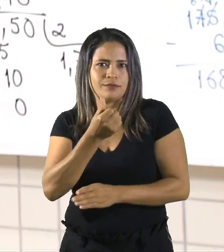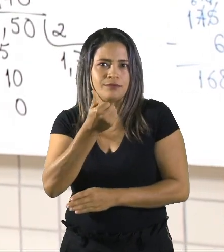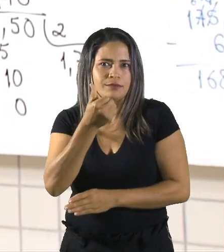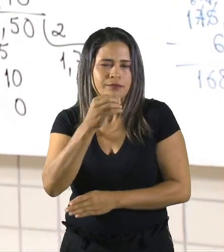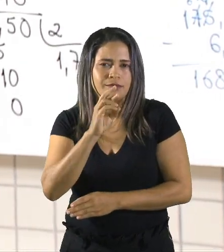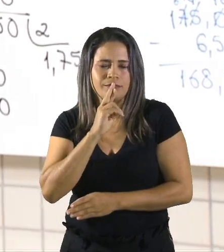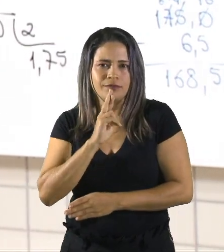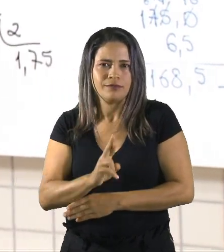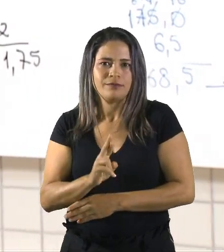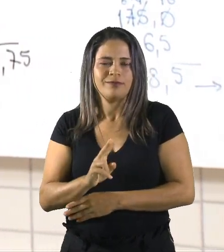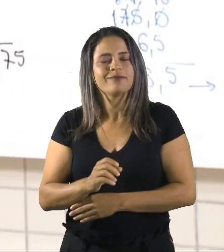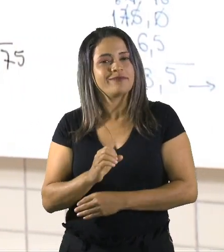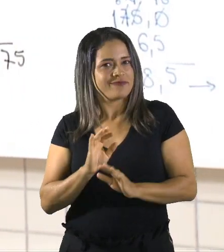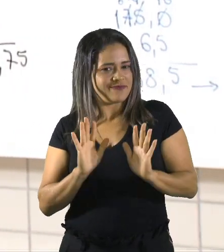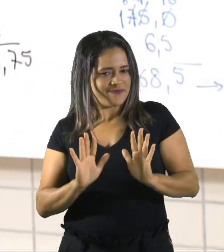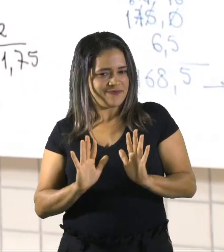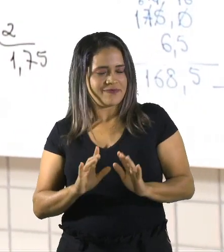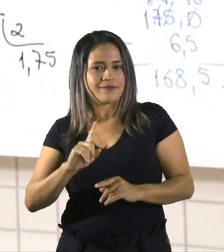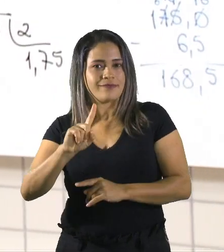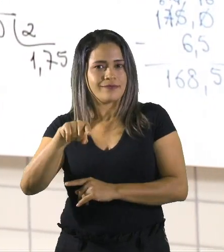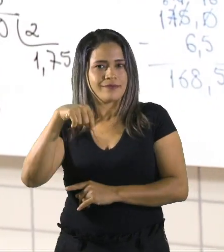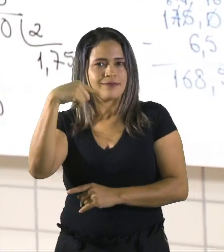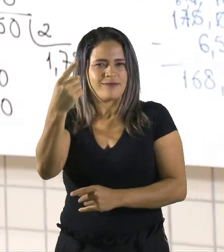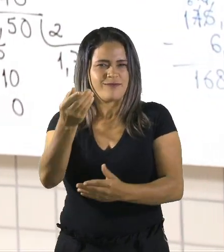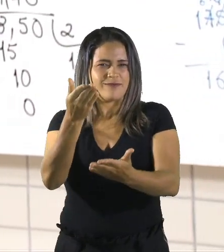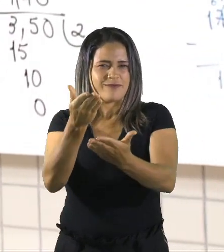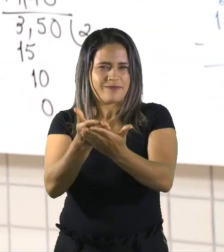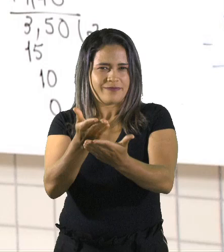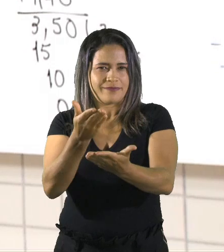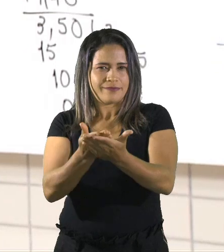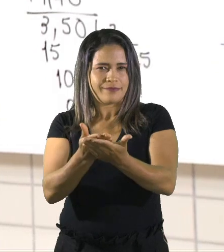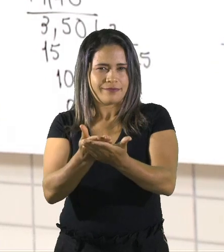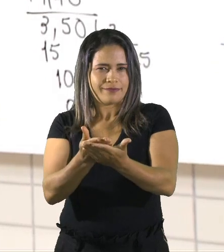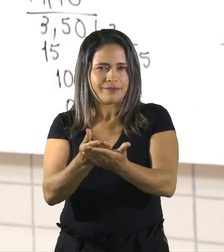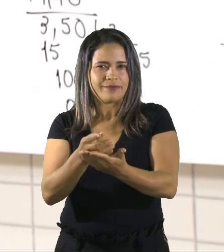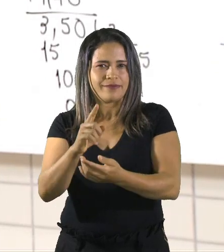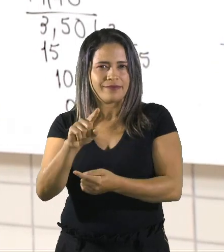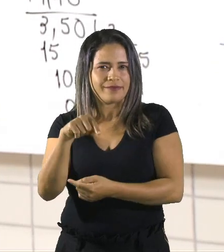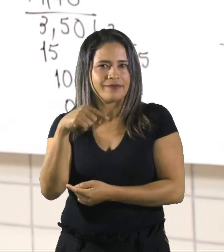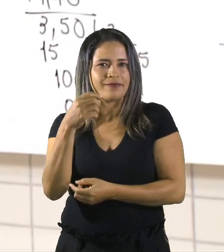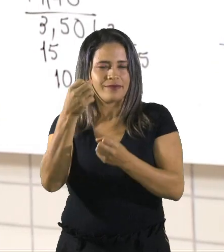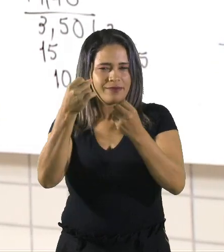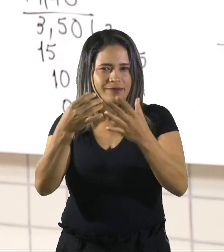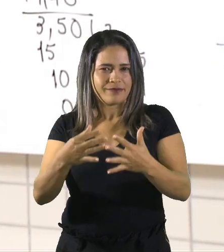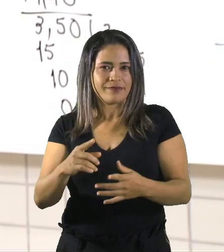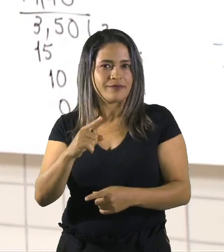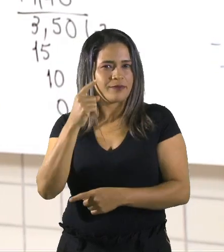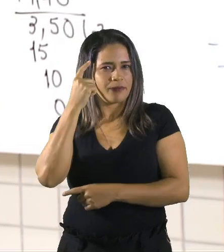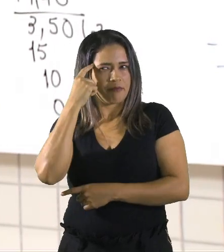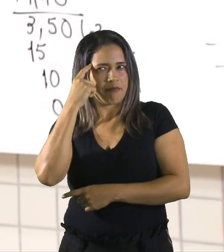mostrar por que aquela fórmula do pense um número, né, ou escolha um número,